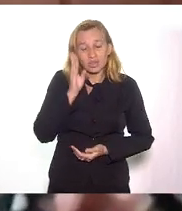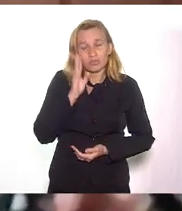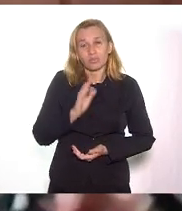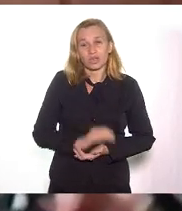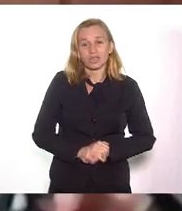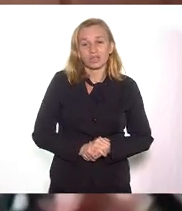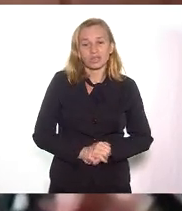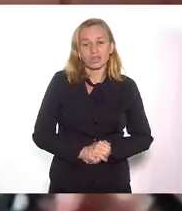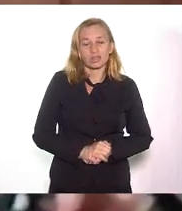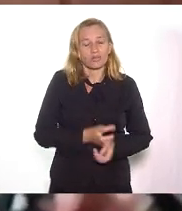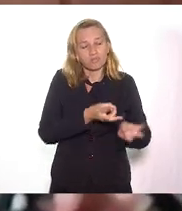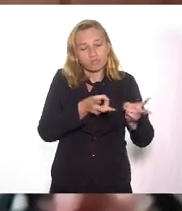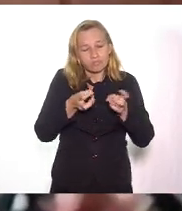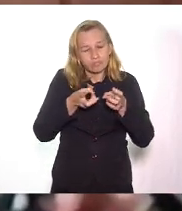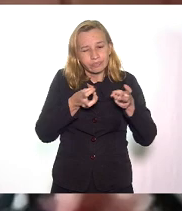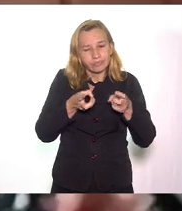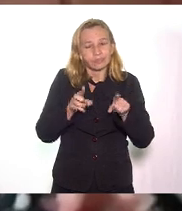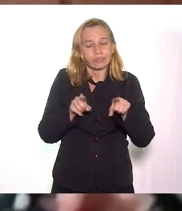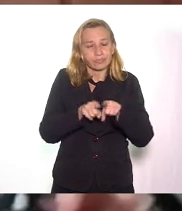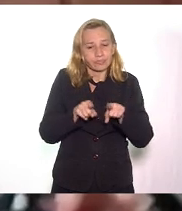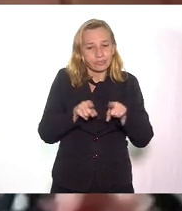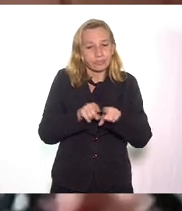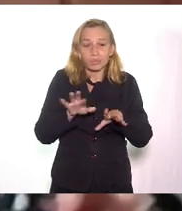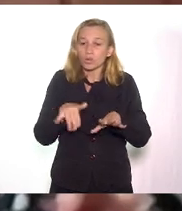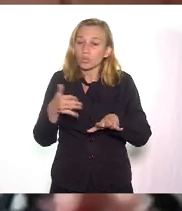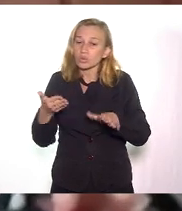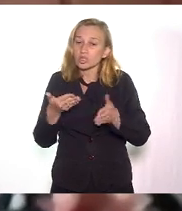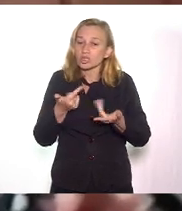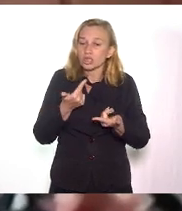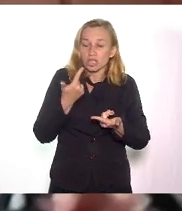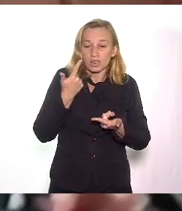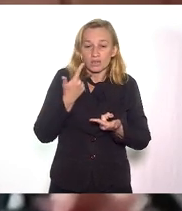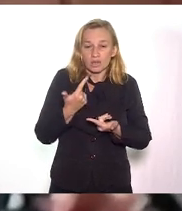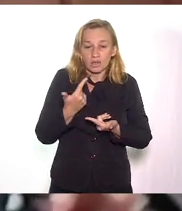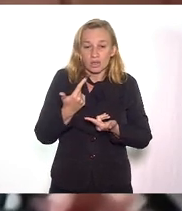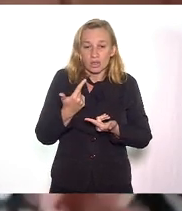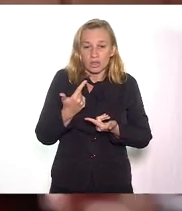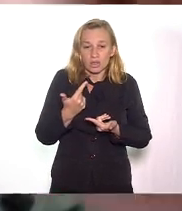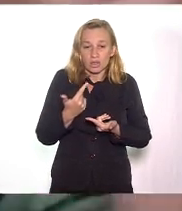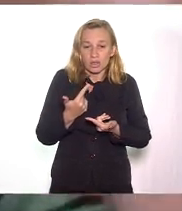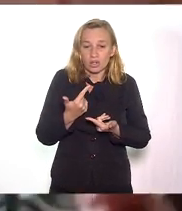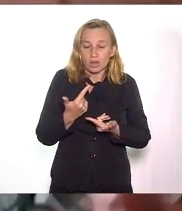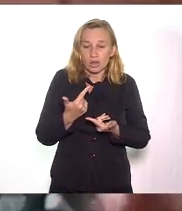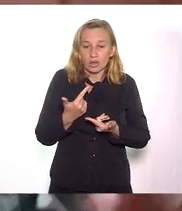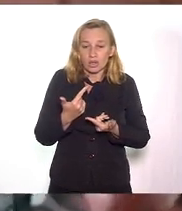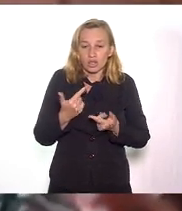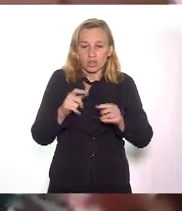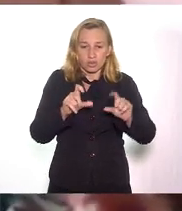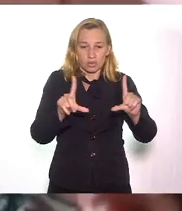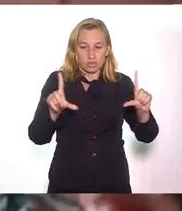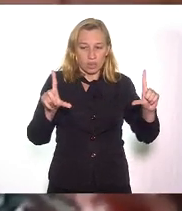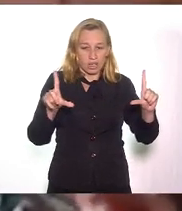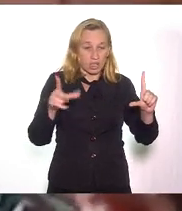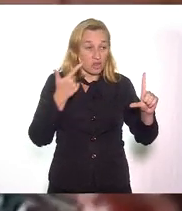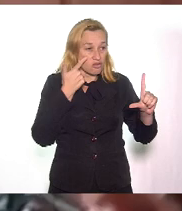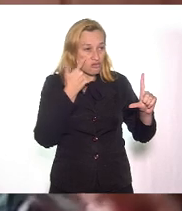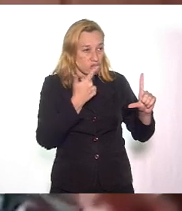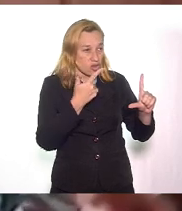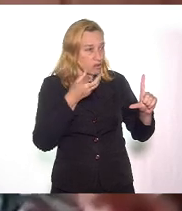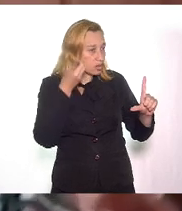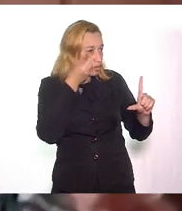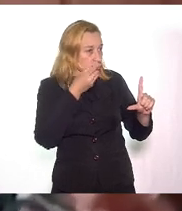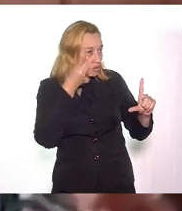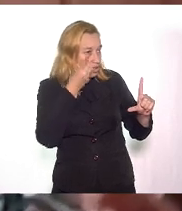gente observa, né, quando a gente pega o quadro e olha, né, veja aqui a deputada